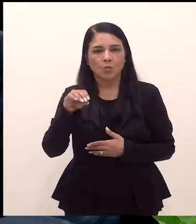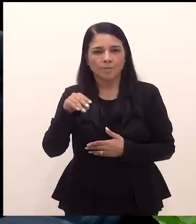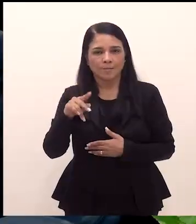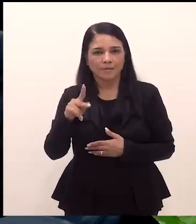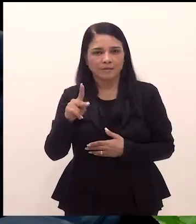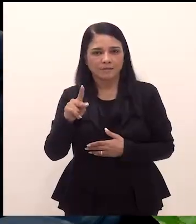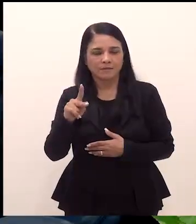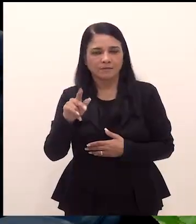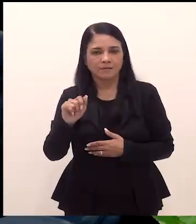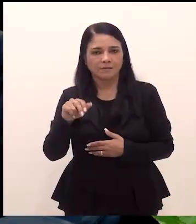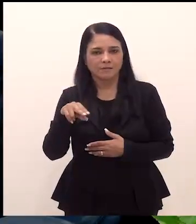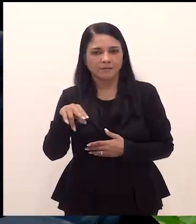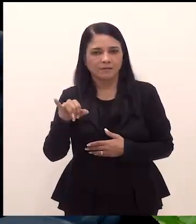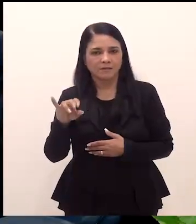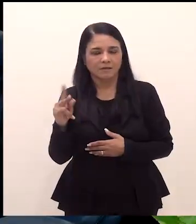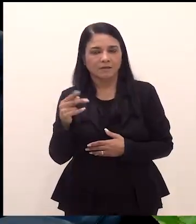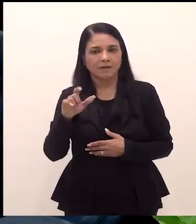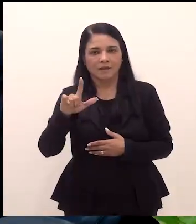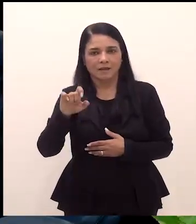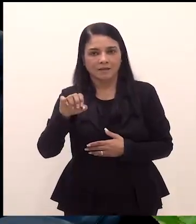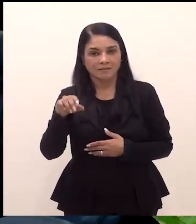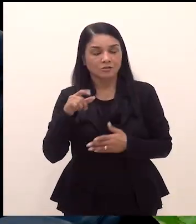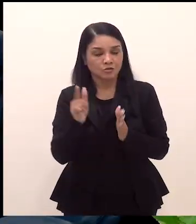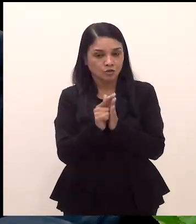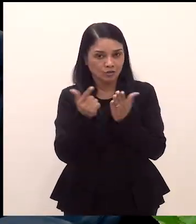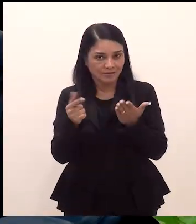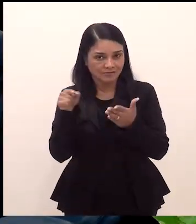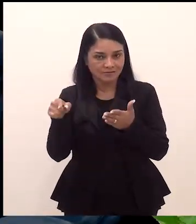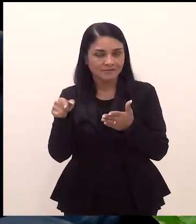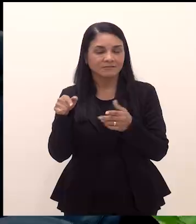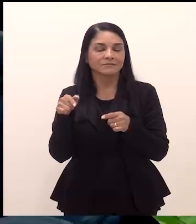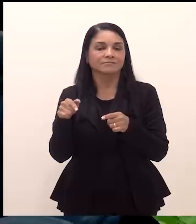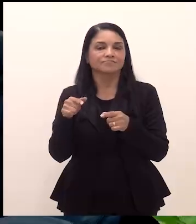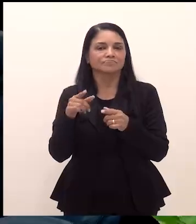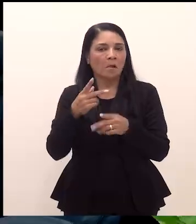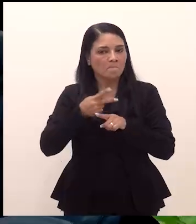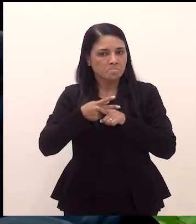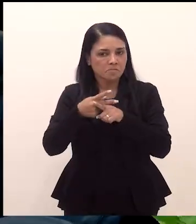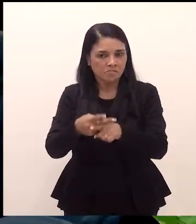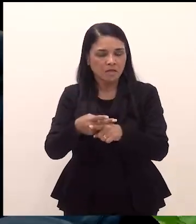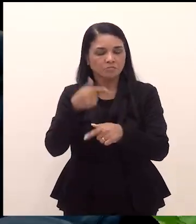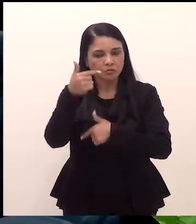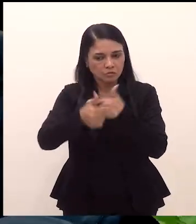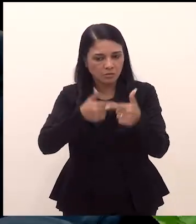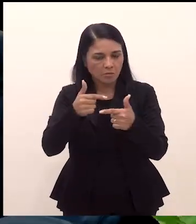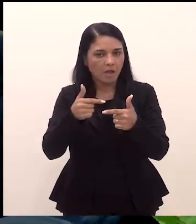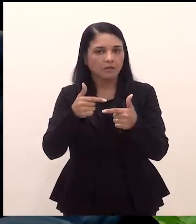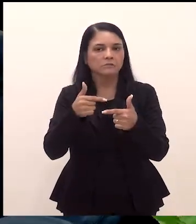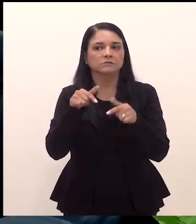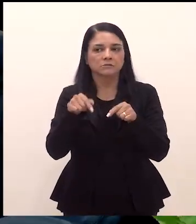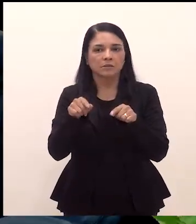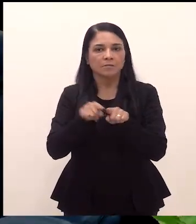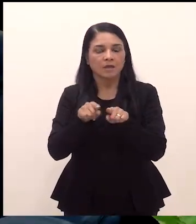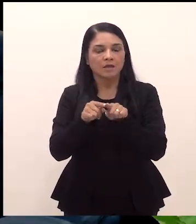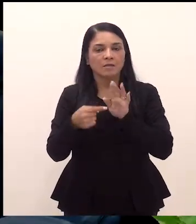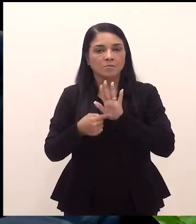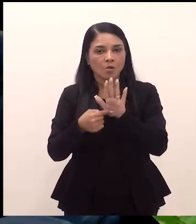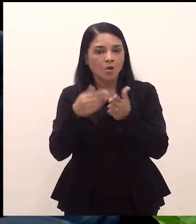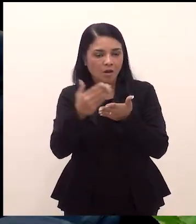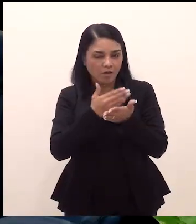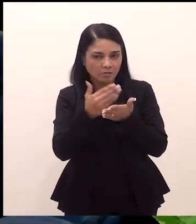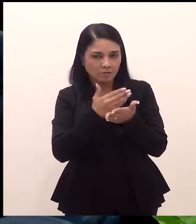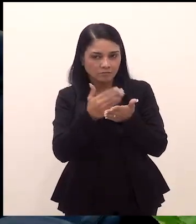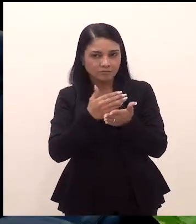é um jornalista premiado inclusive pelos trabalhos que fez, não só no jornalismo, e ele traz aqui um recorte